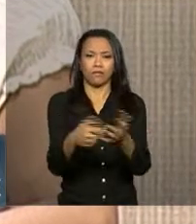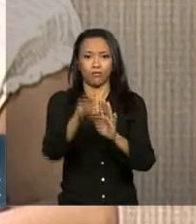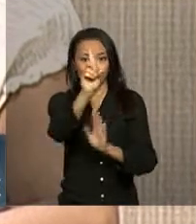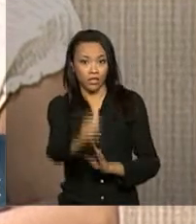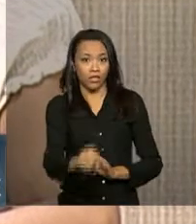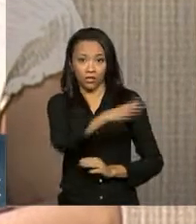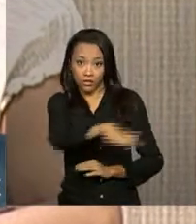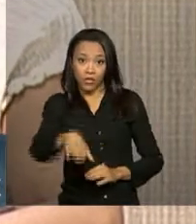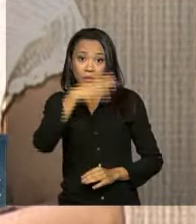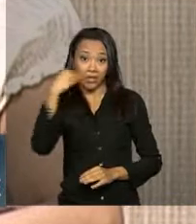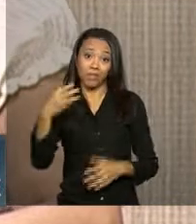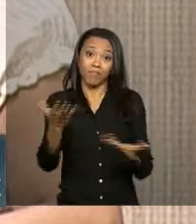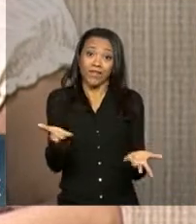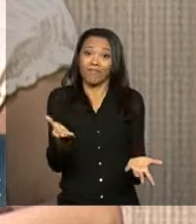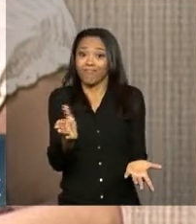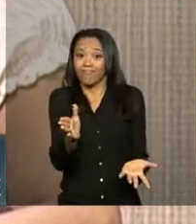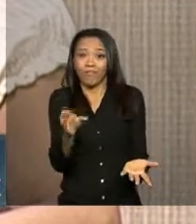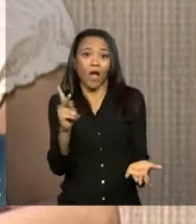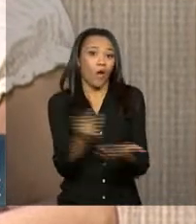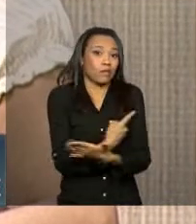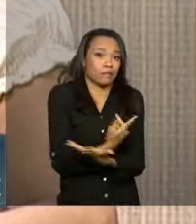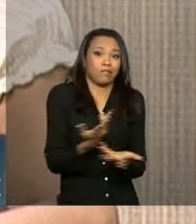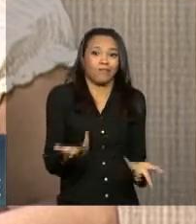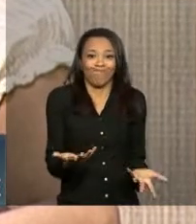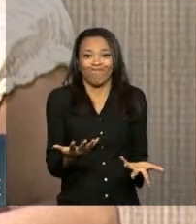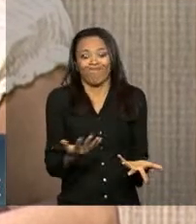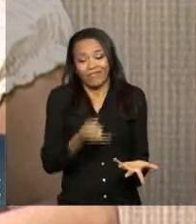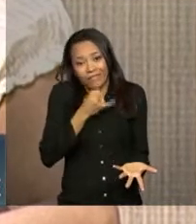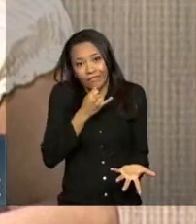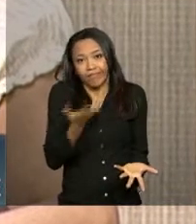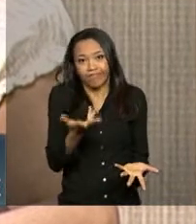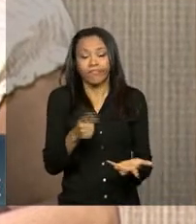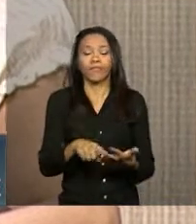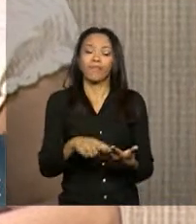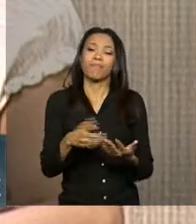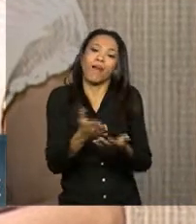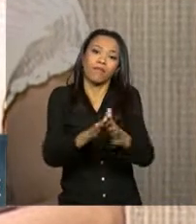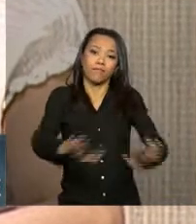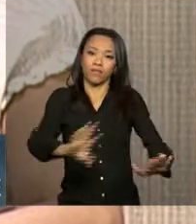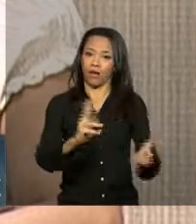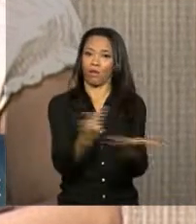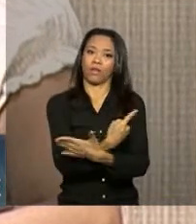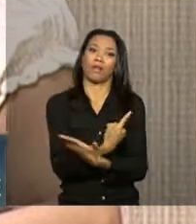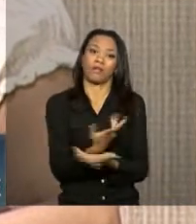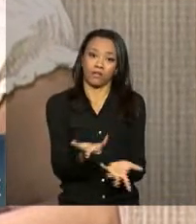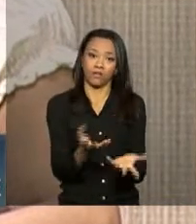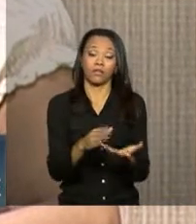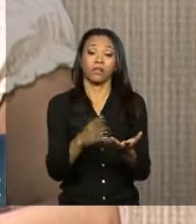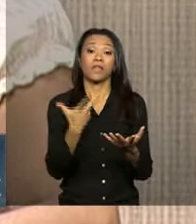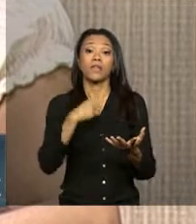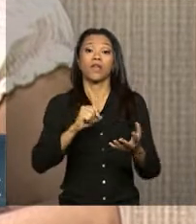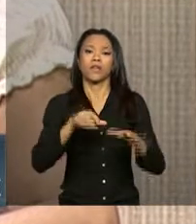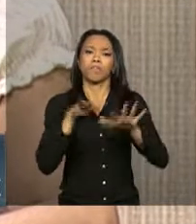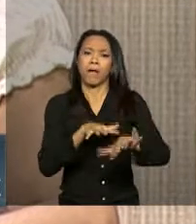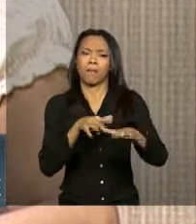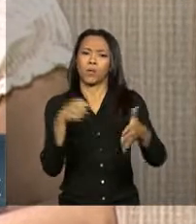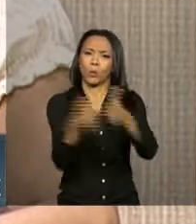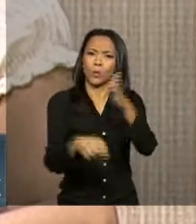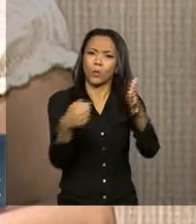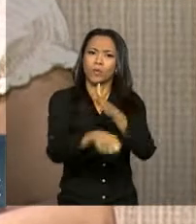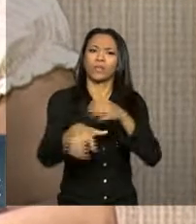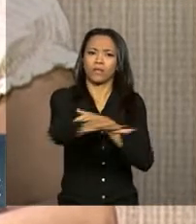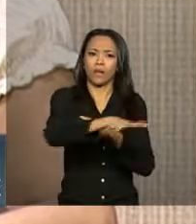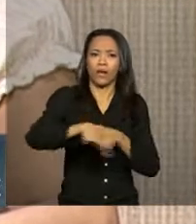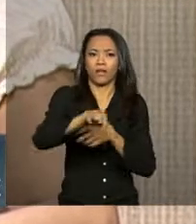morte tão brutal e ser preocupante não é pra quem milita na área da infância adolescência para quem milita na área de direitos humanos